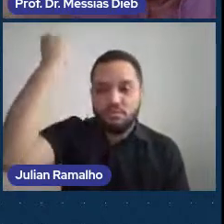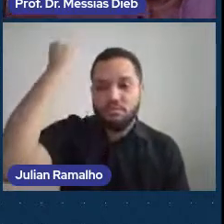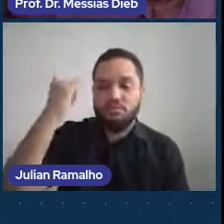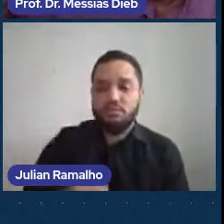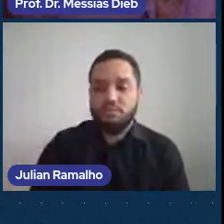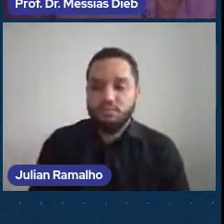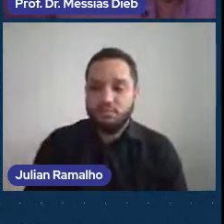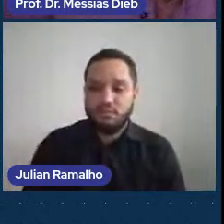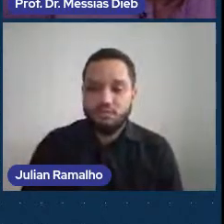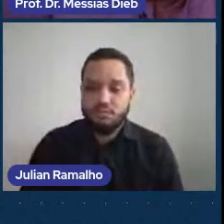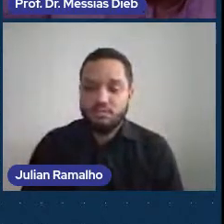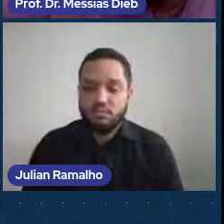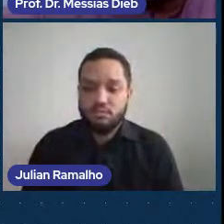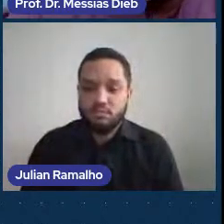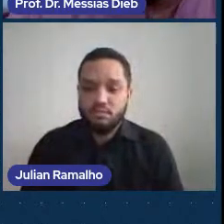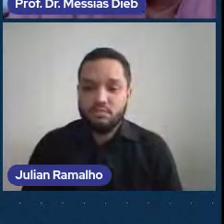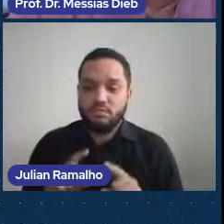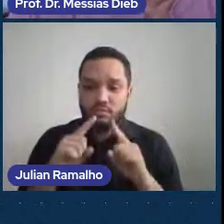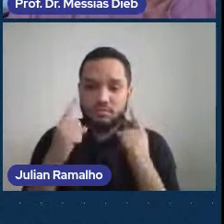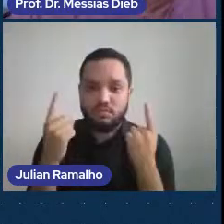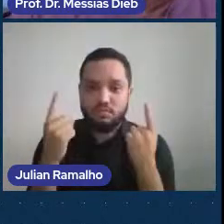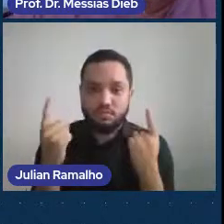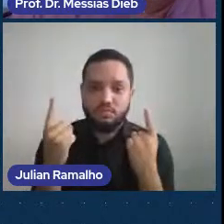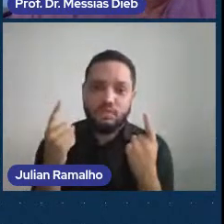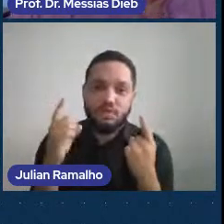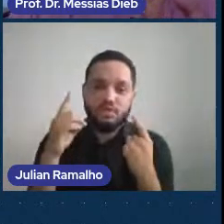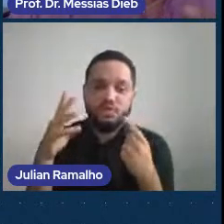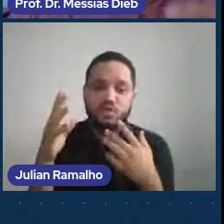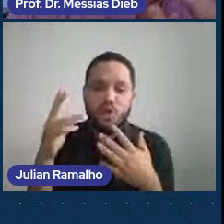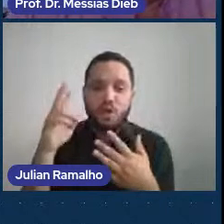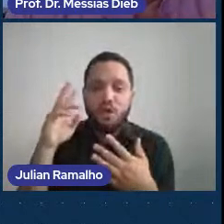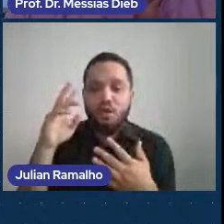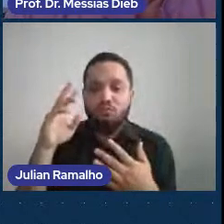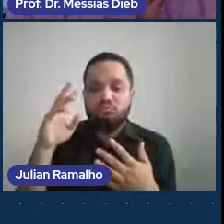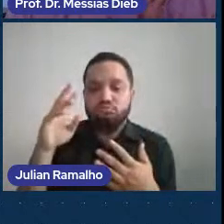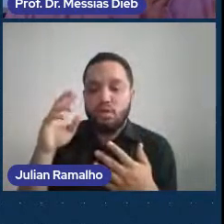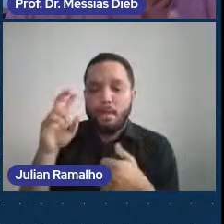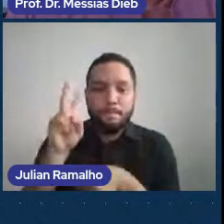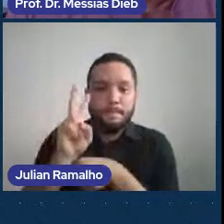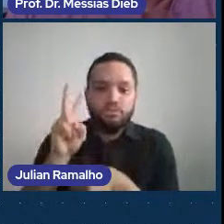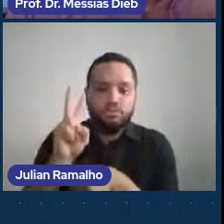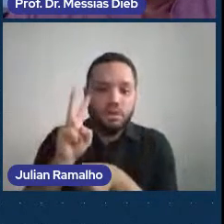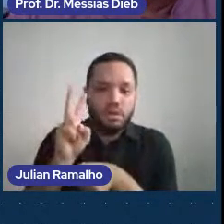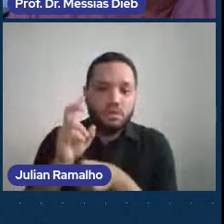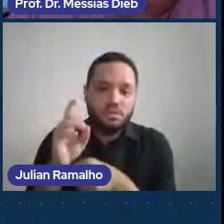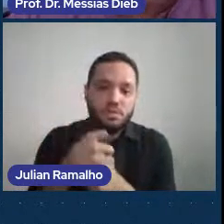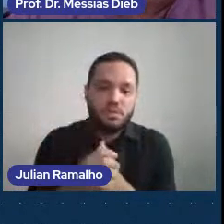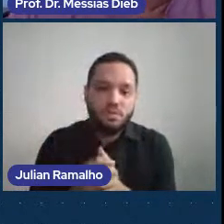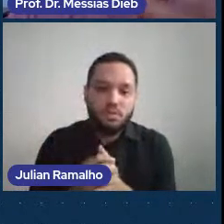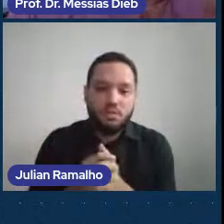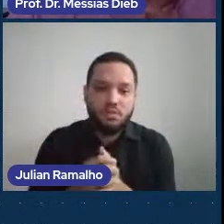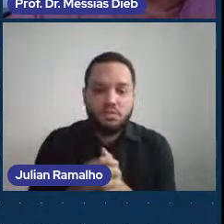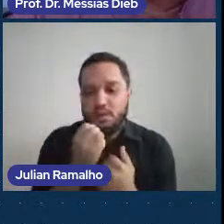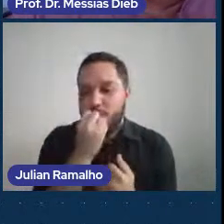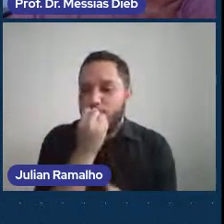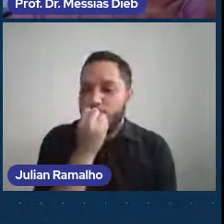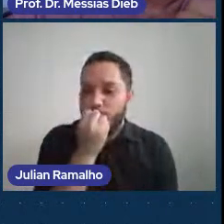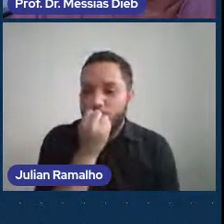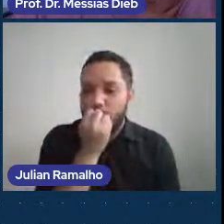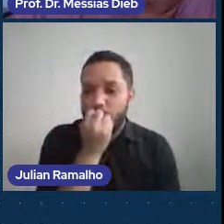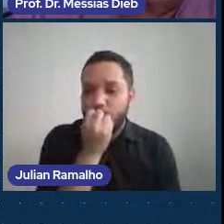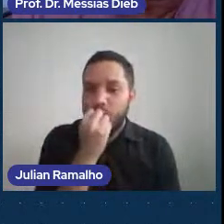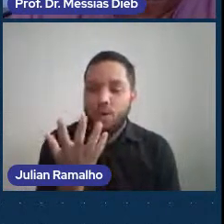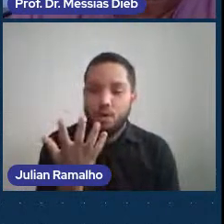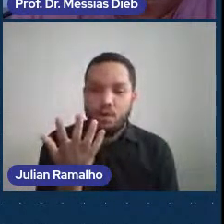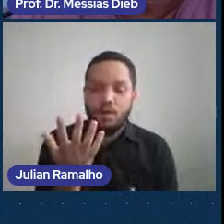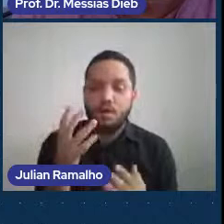para o seu trabalho. Mas está no nível hipotético, né, claro. Mas não deixa de você vender bem o seu peixe, ou seja, de falar de qual